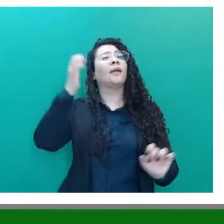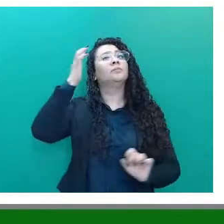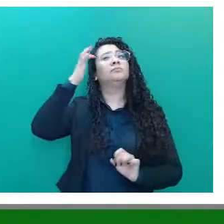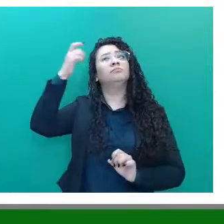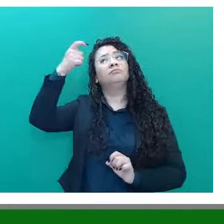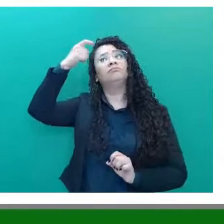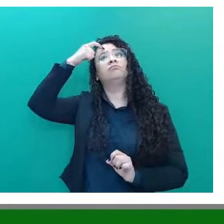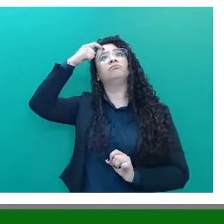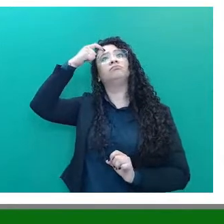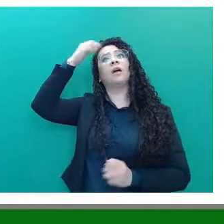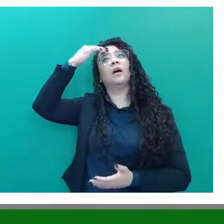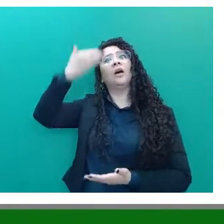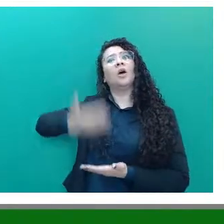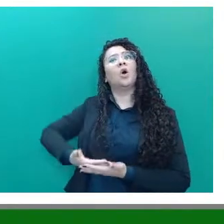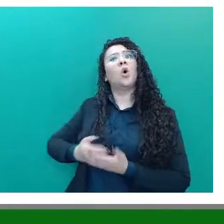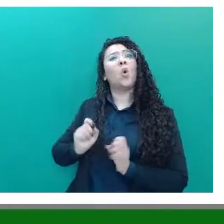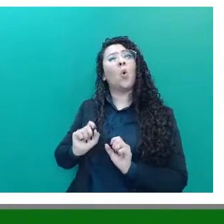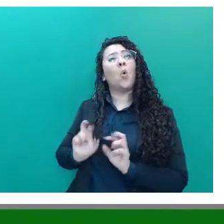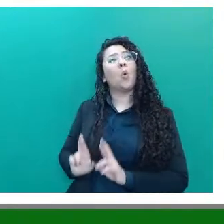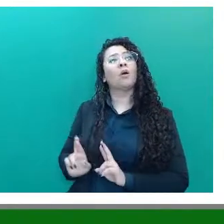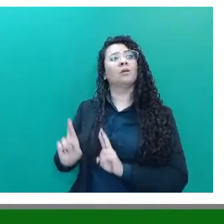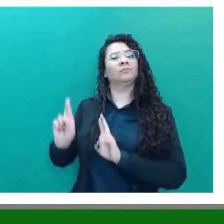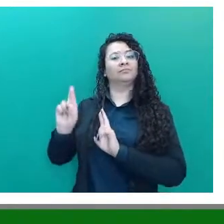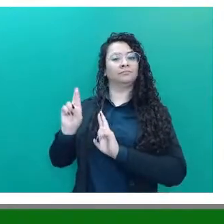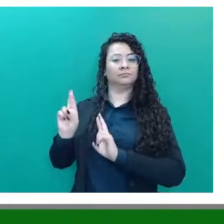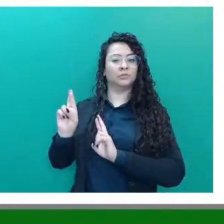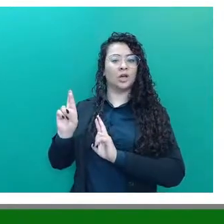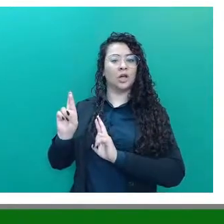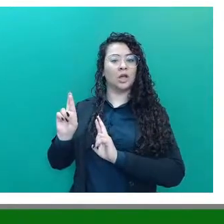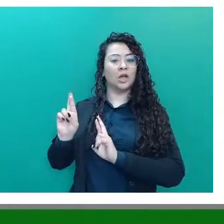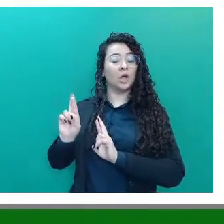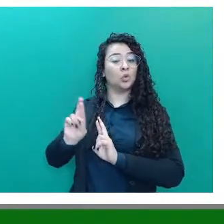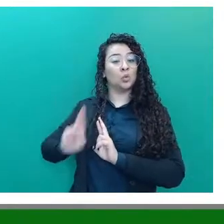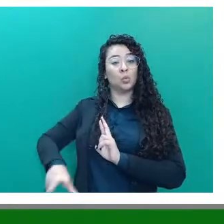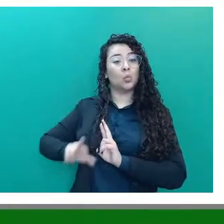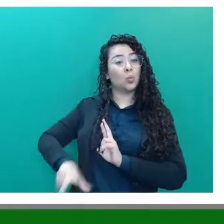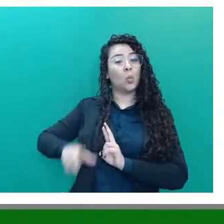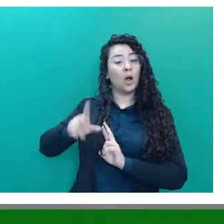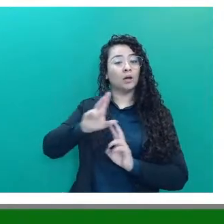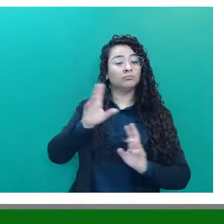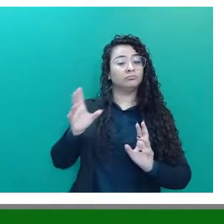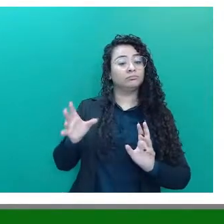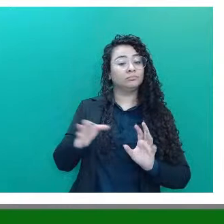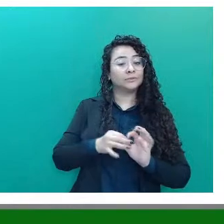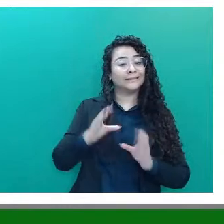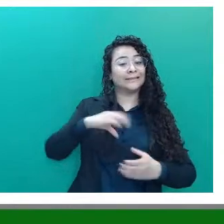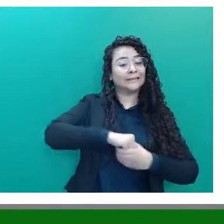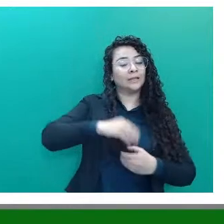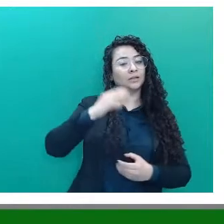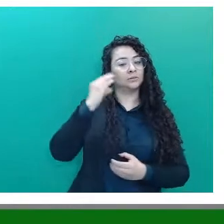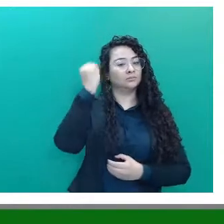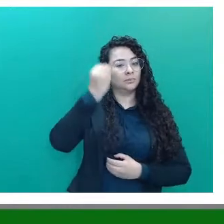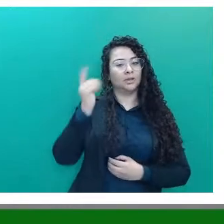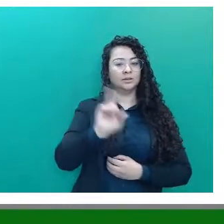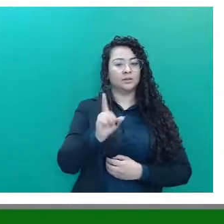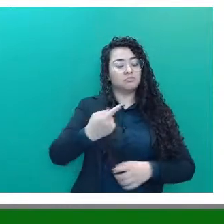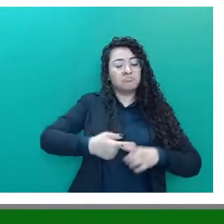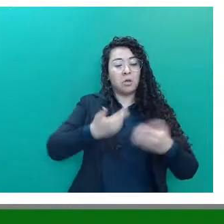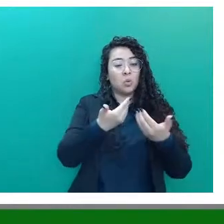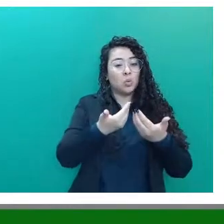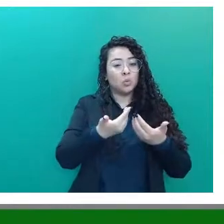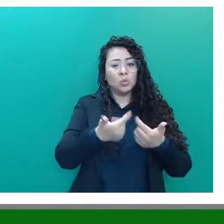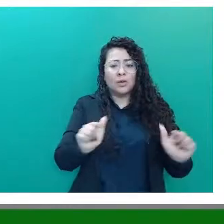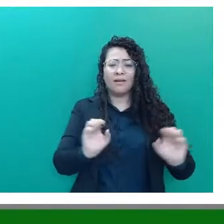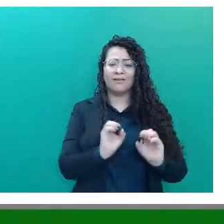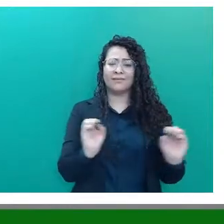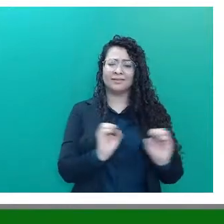uma expectativa, a um desejo, não necessariamente a uma experiência vivida, porque ele não teve esse conteúdo. E ele